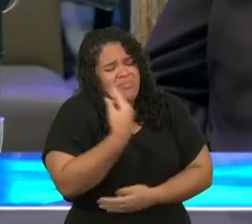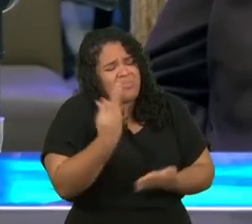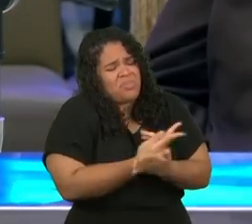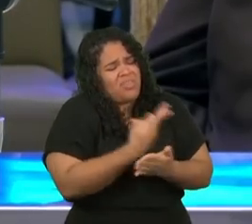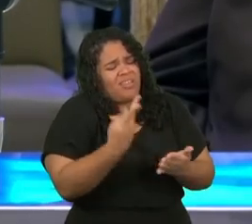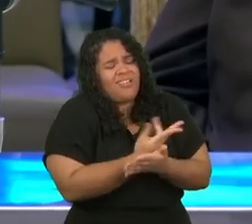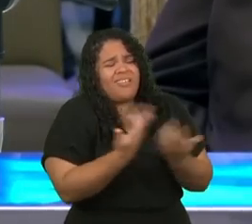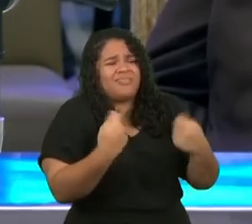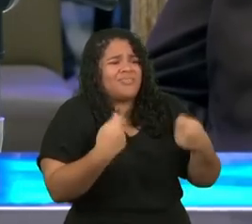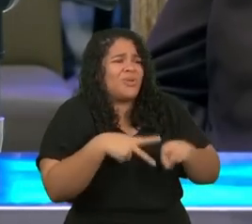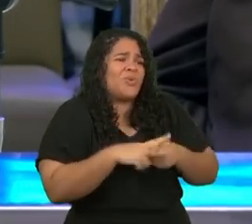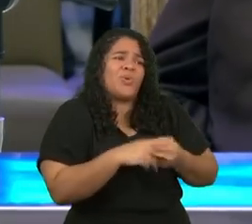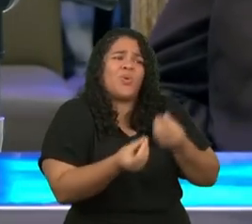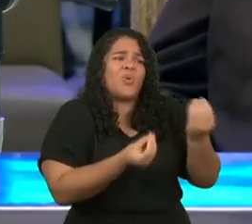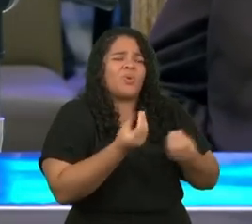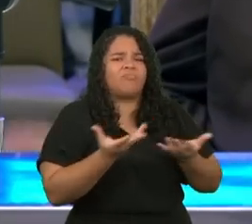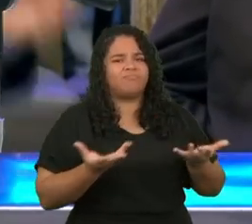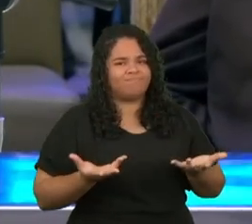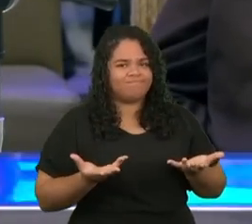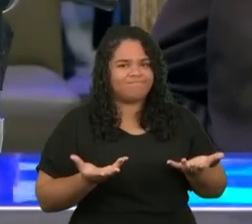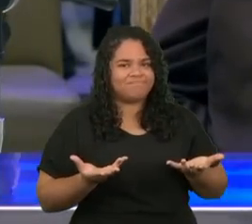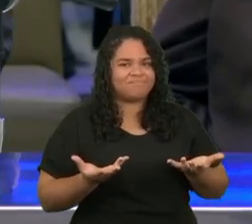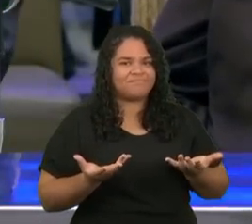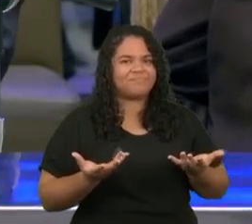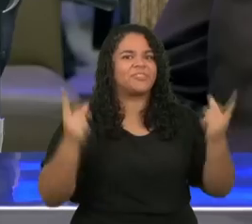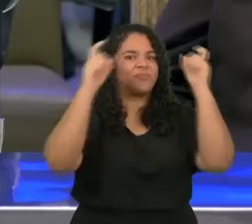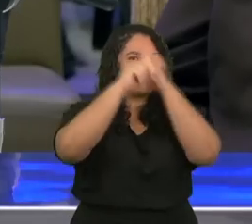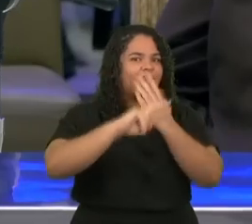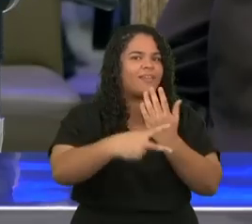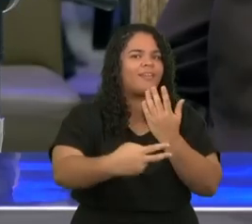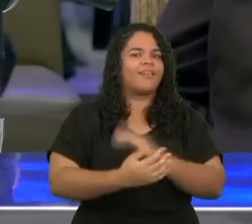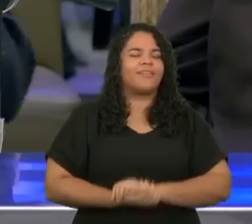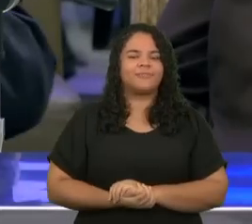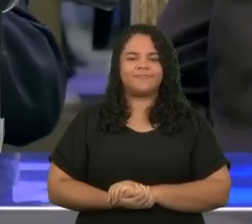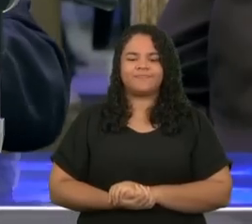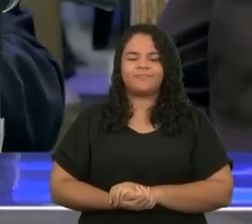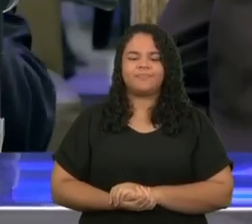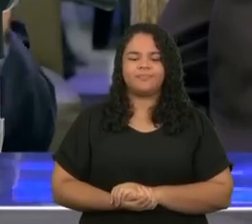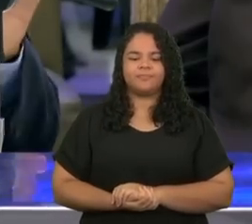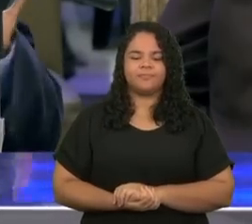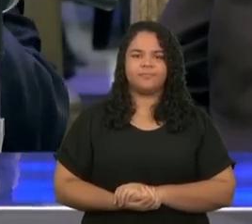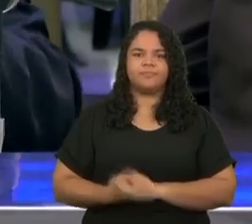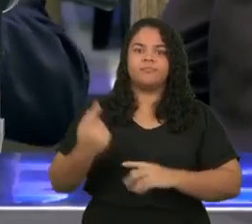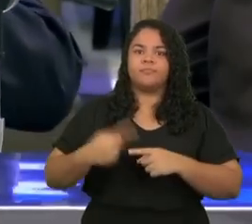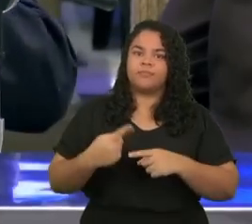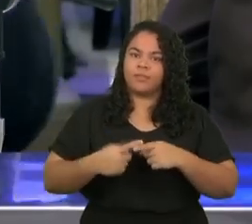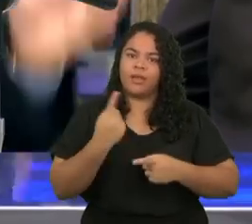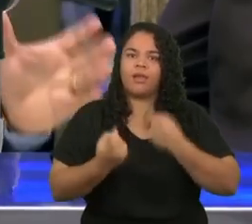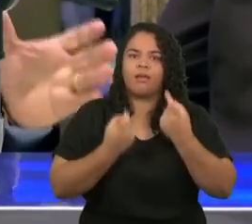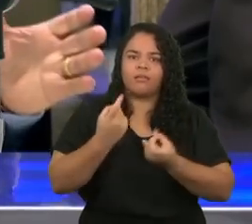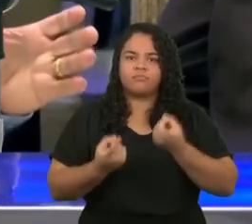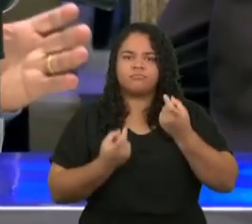que se entregam a pessoas dessa natureza é depois que passa é o